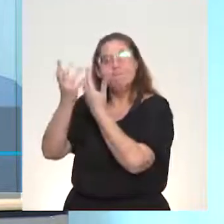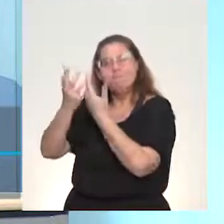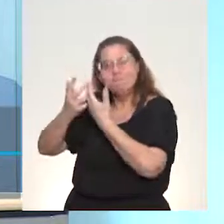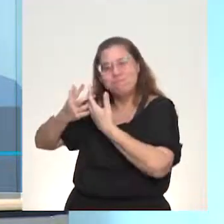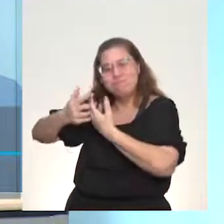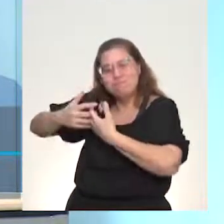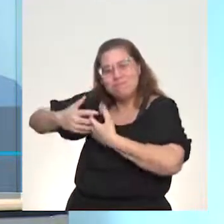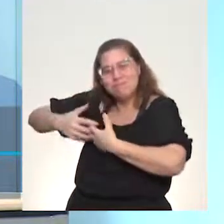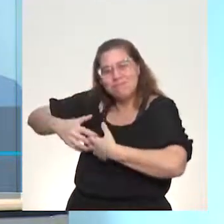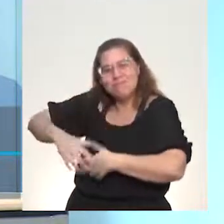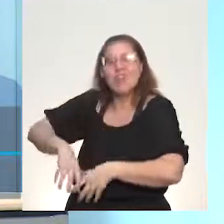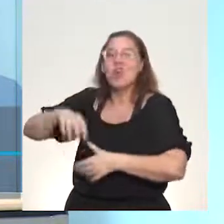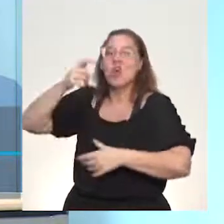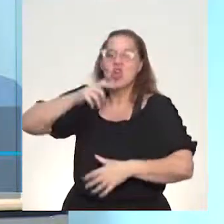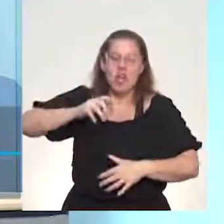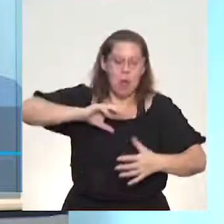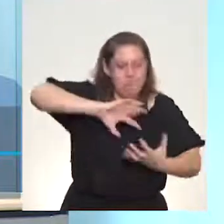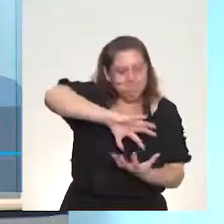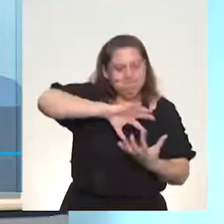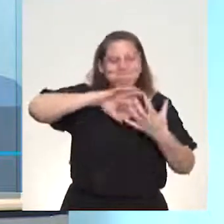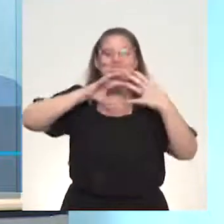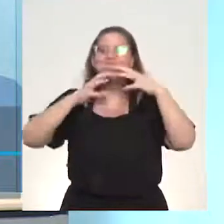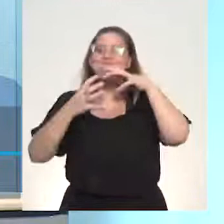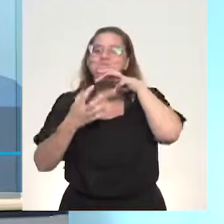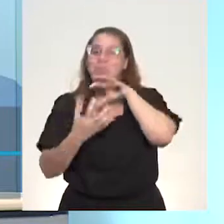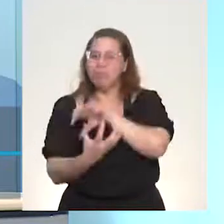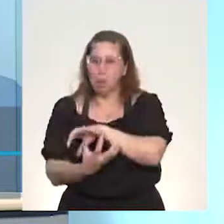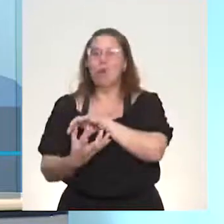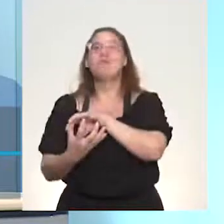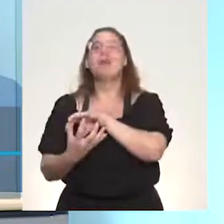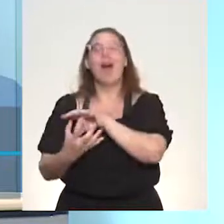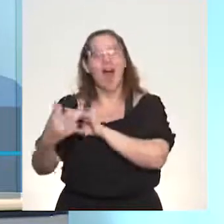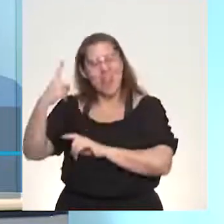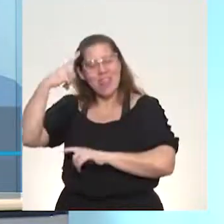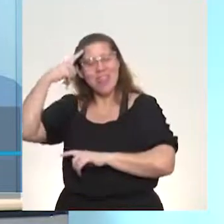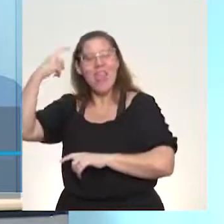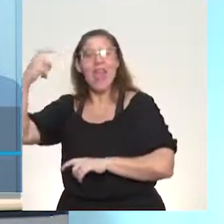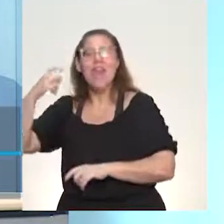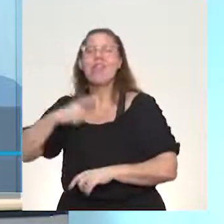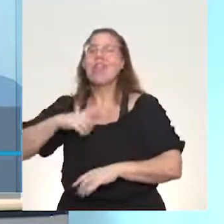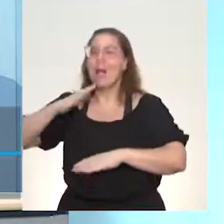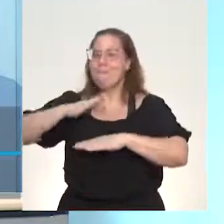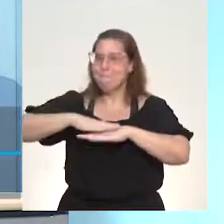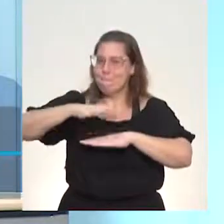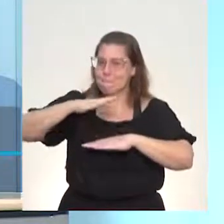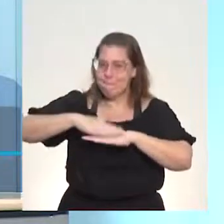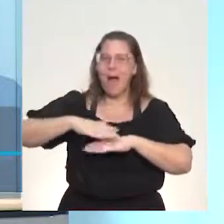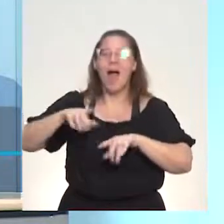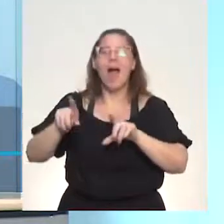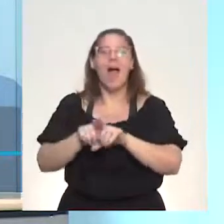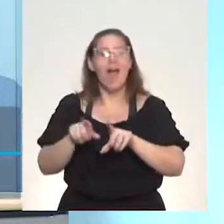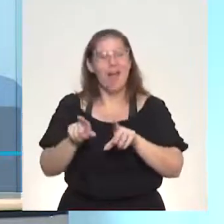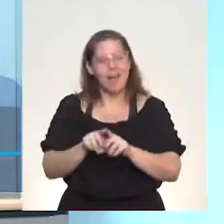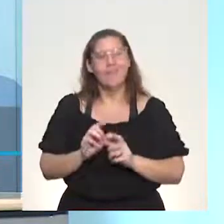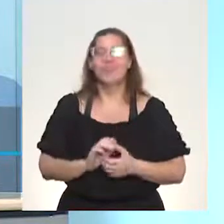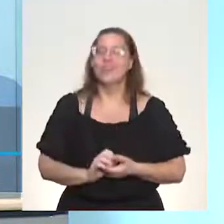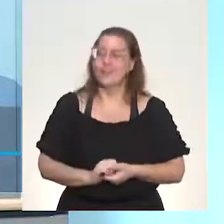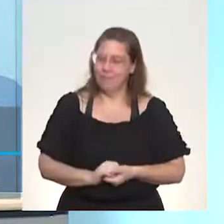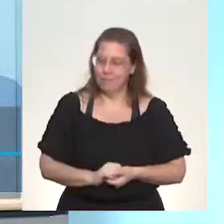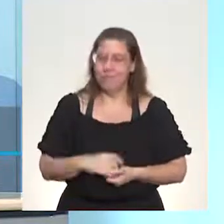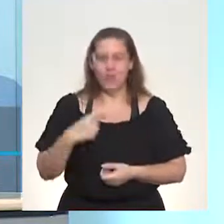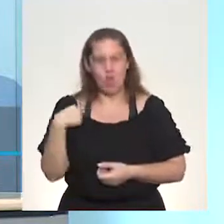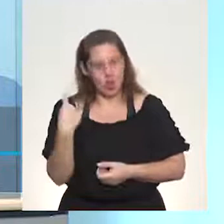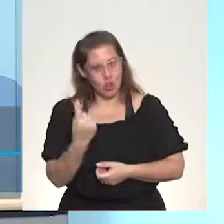a filosofia, nesse sentido, ela também tem um caráter prático, que tem a ver com a praxis, que é um outro conceito do qual nós